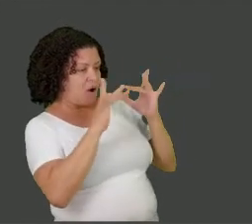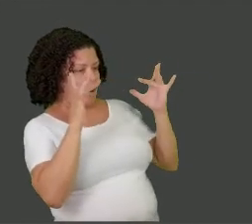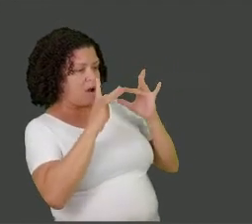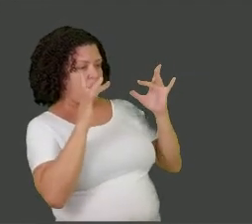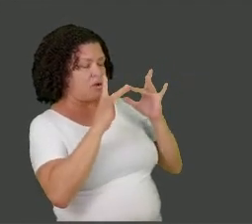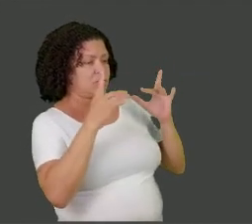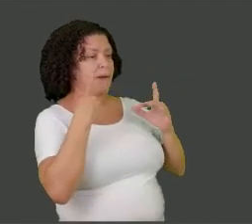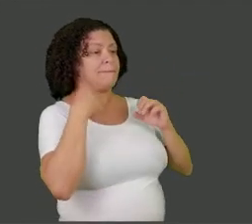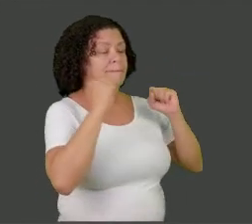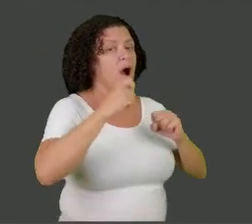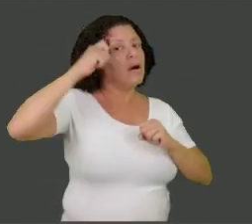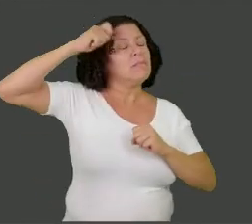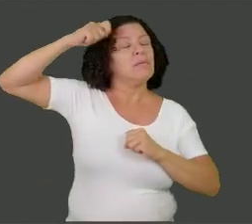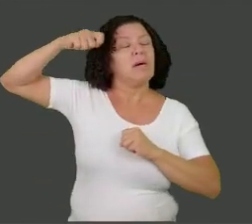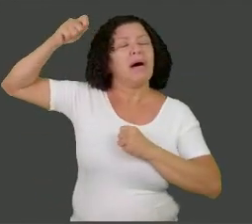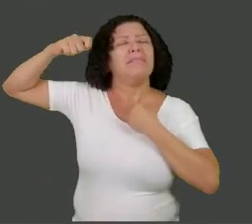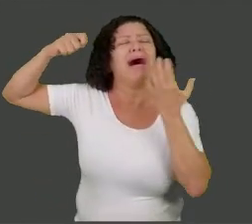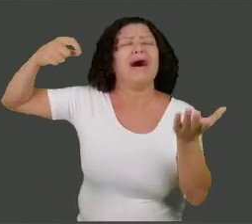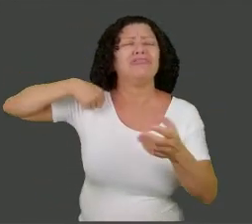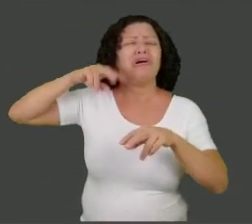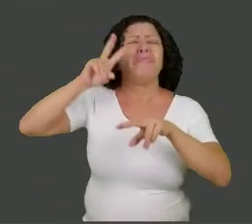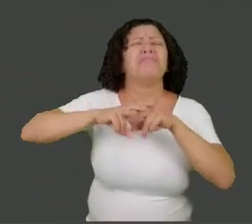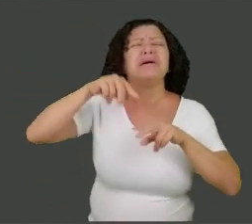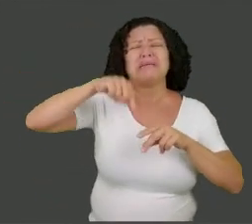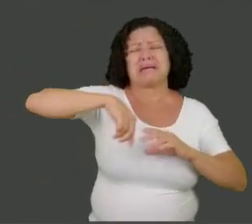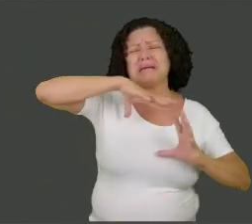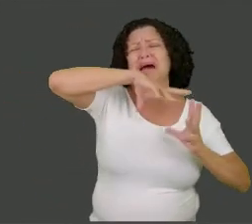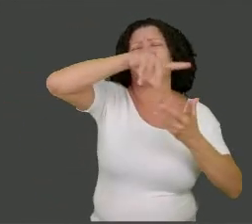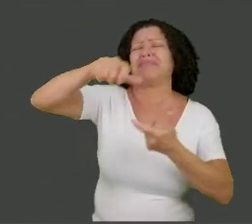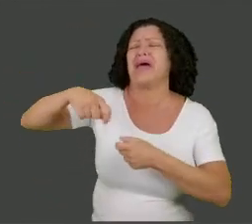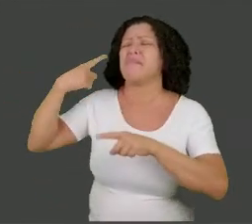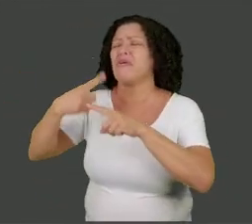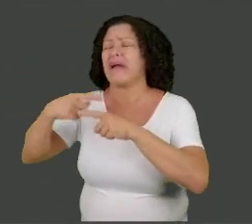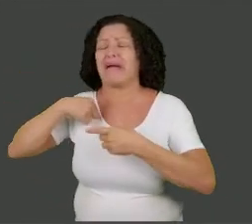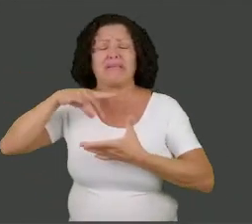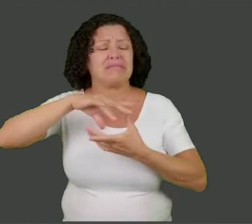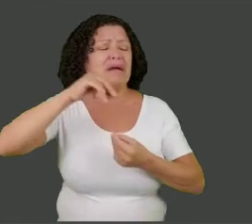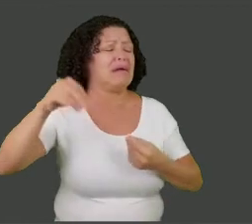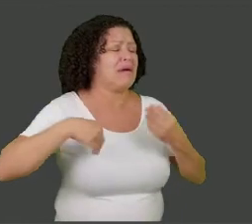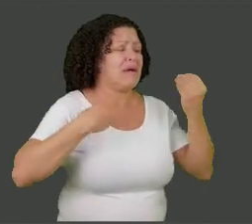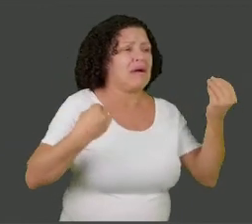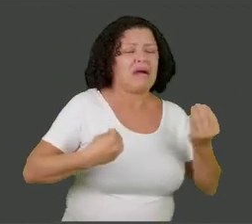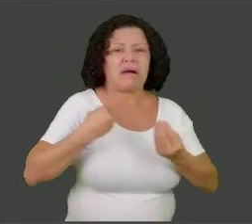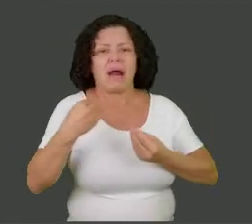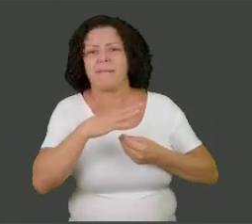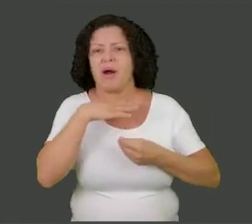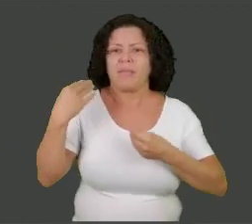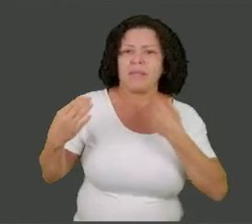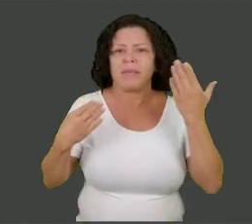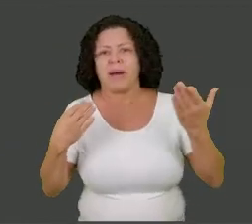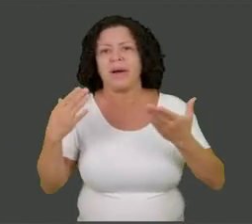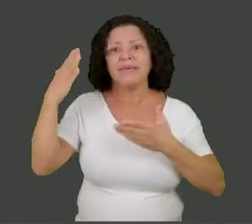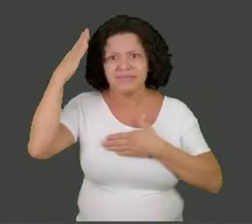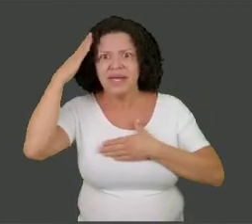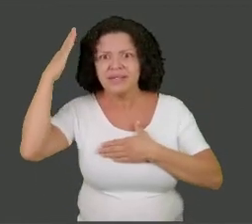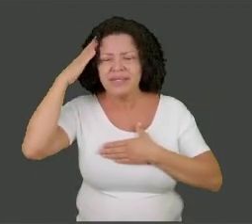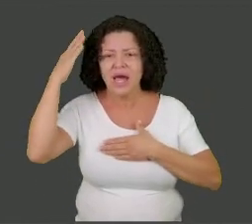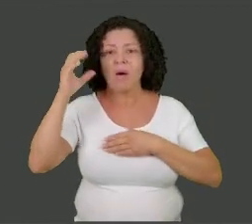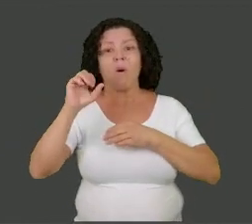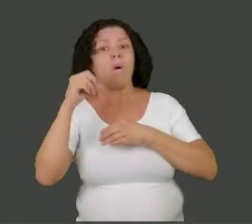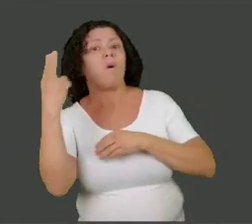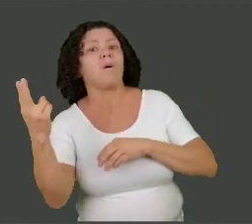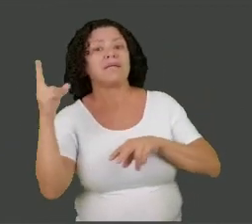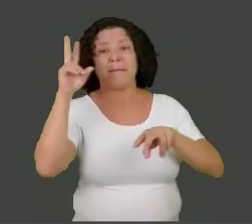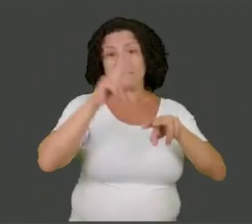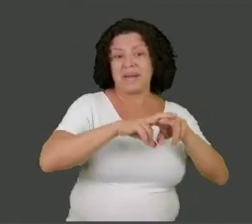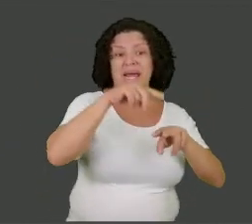contato, uma primeira oportunidade de fala, né, de botar para fora, de entender que desencarnou, né?